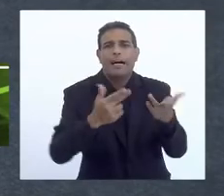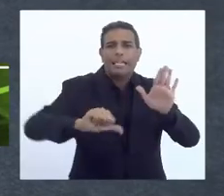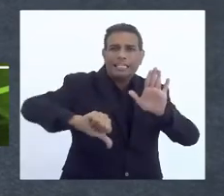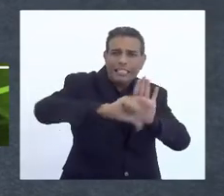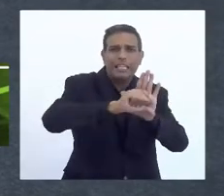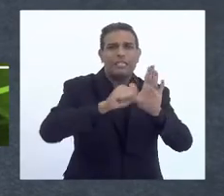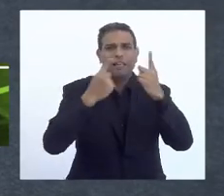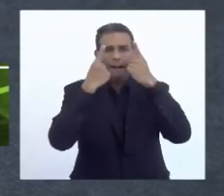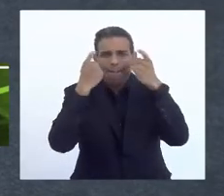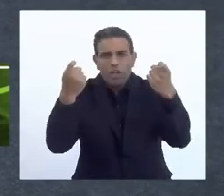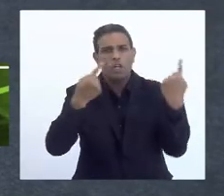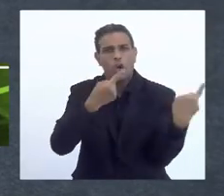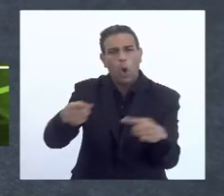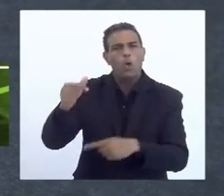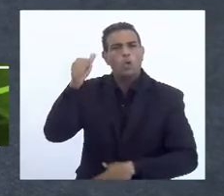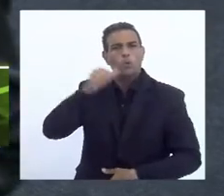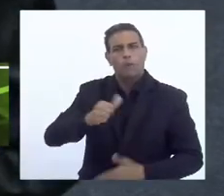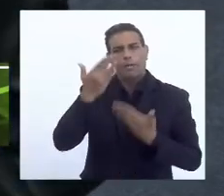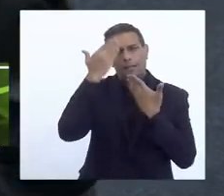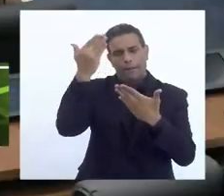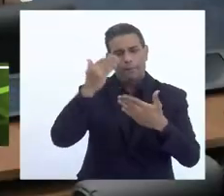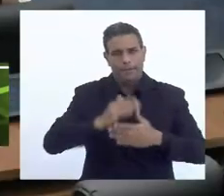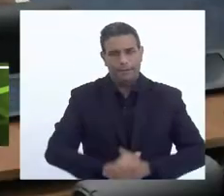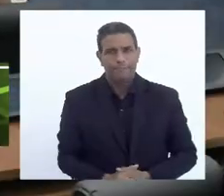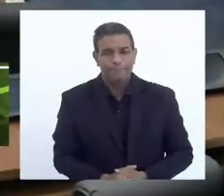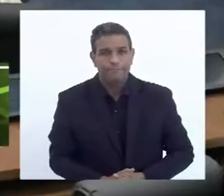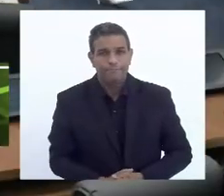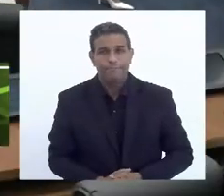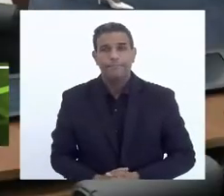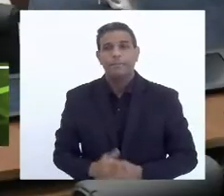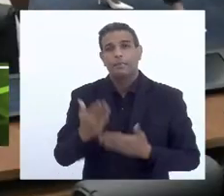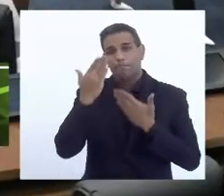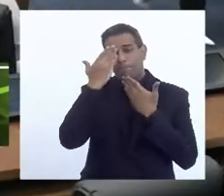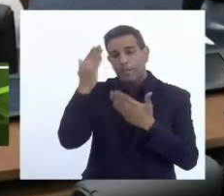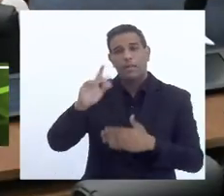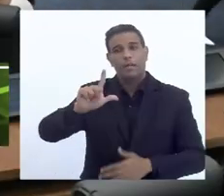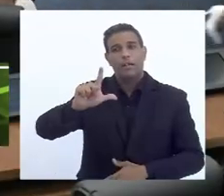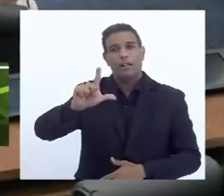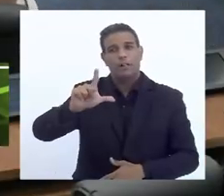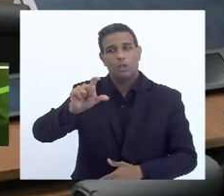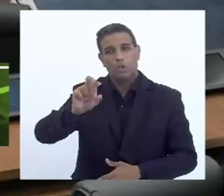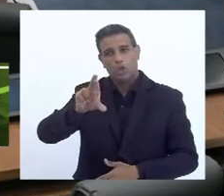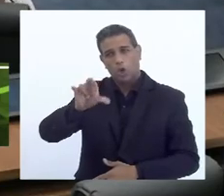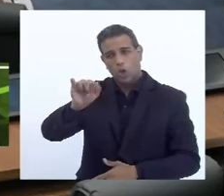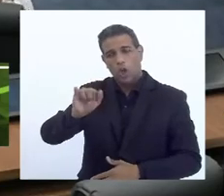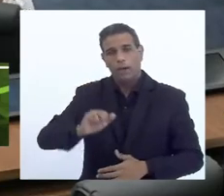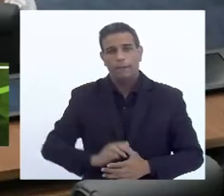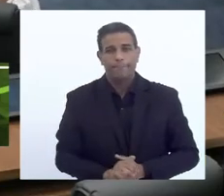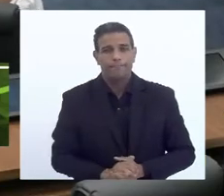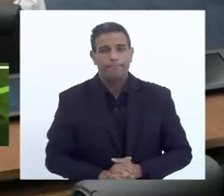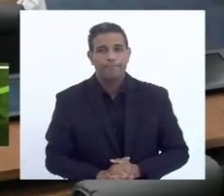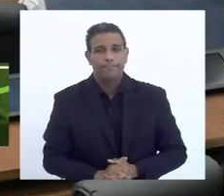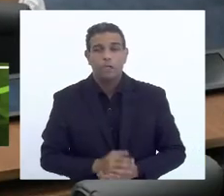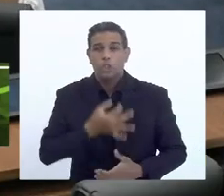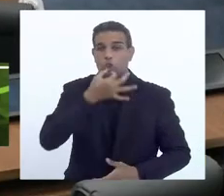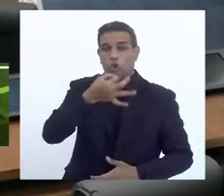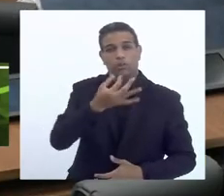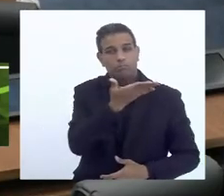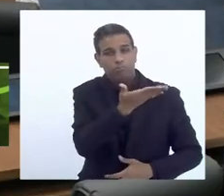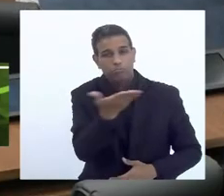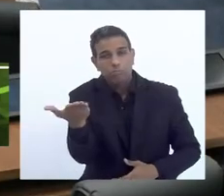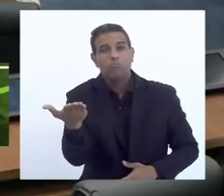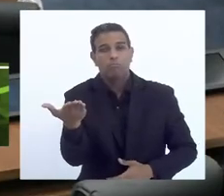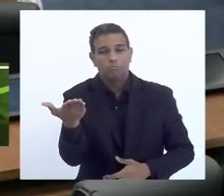violência política contra as mulheres. Muito obrigada. Obrigado, Glória. Eu queria sugerir, né, que